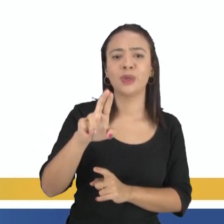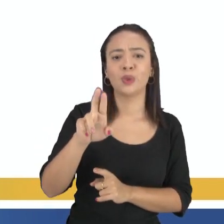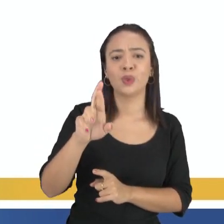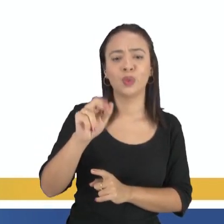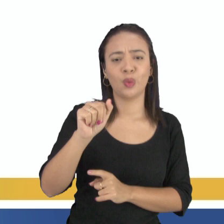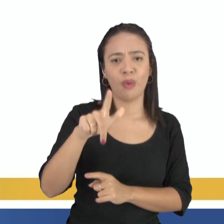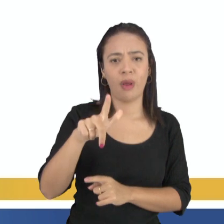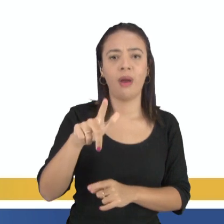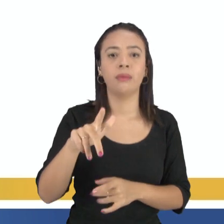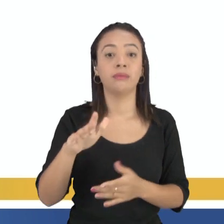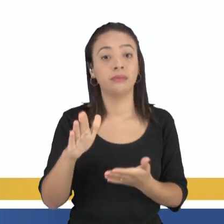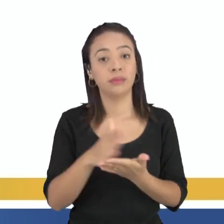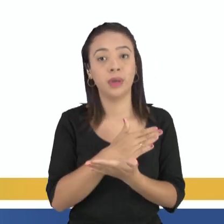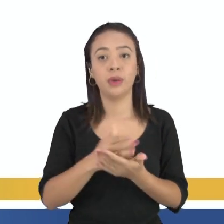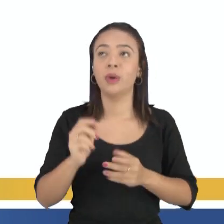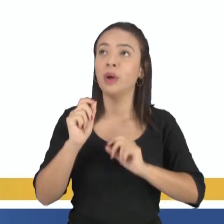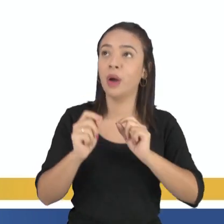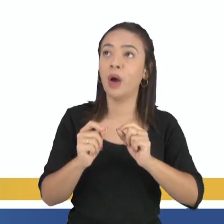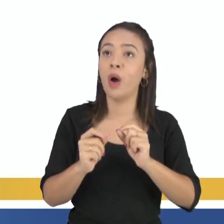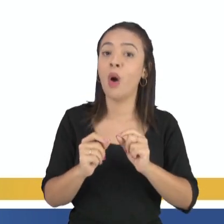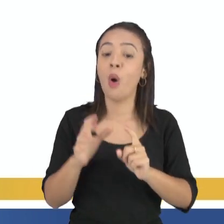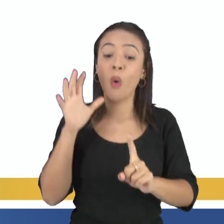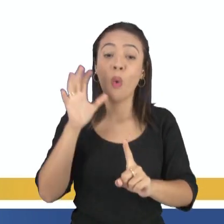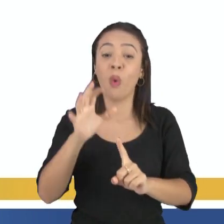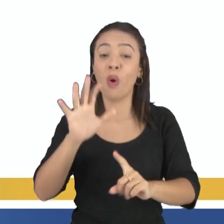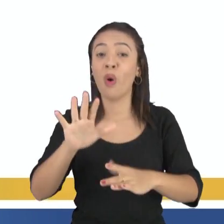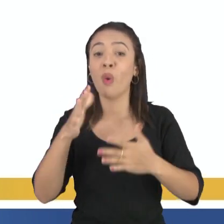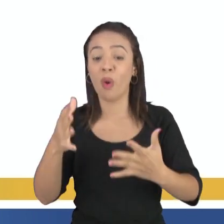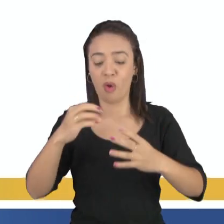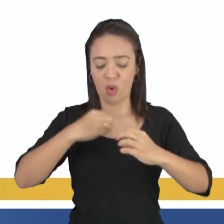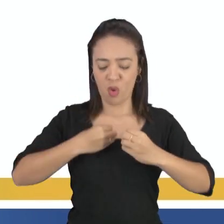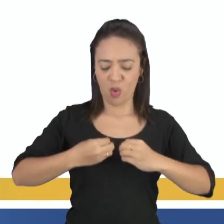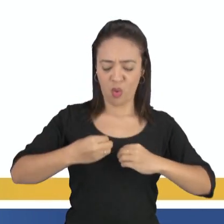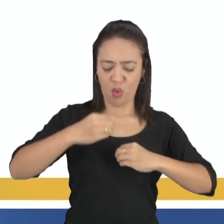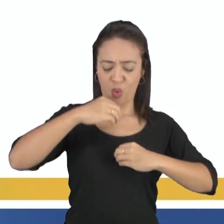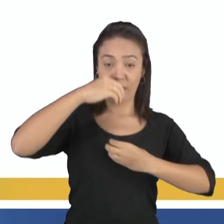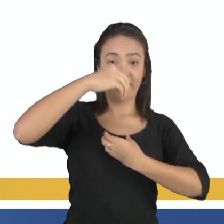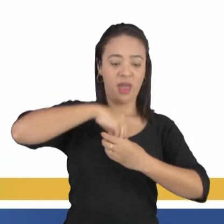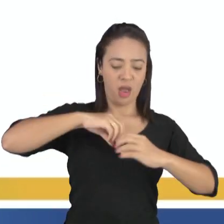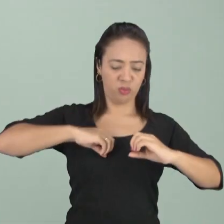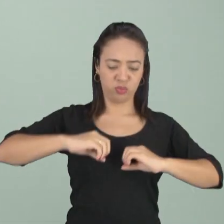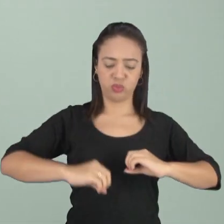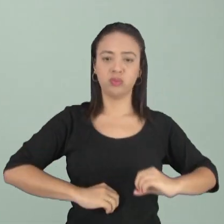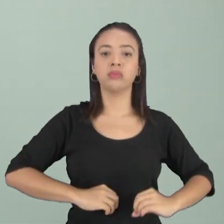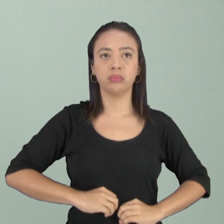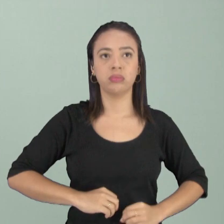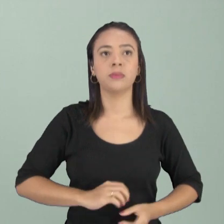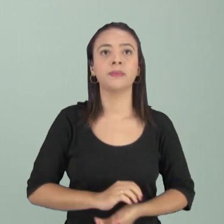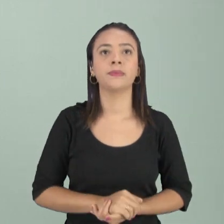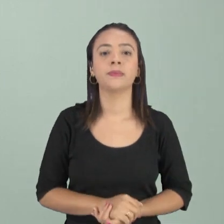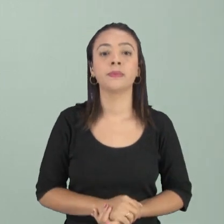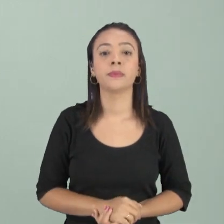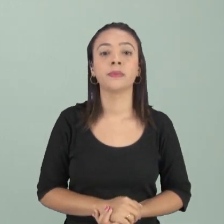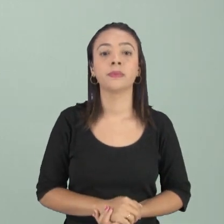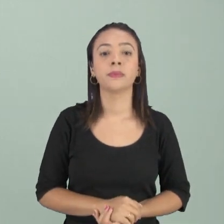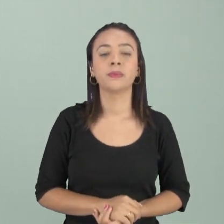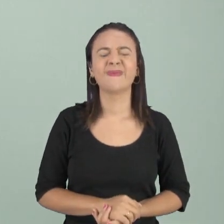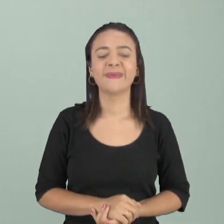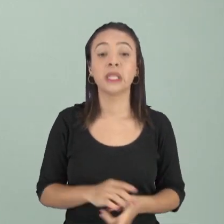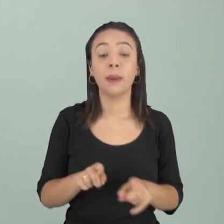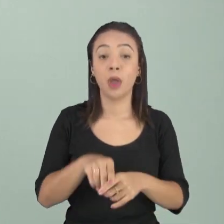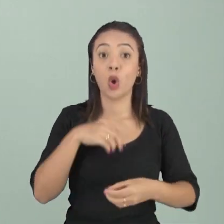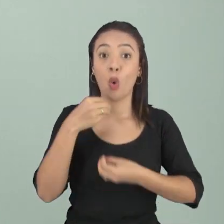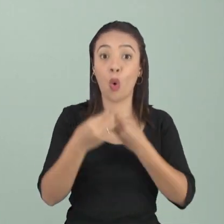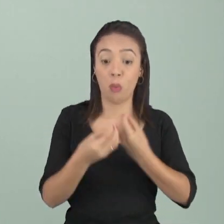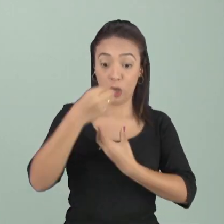do órgão que ele vai atingir, essa tuberculose ela vai se apresentar, se manifestar de uma maneira diferente, tá bom? A resposta imunológica do